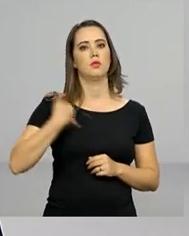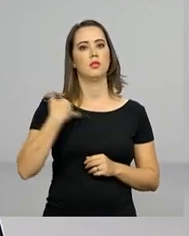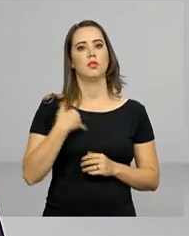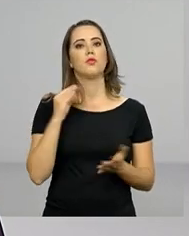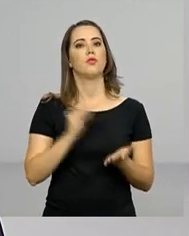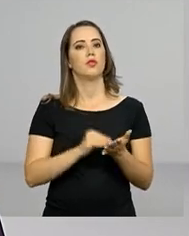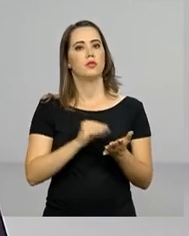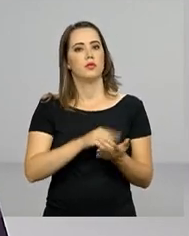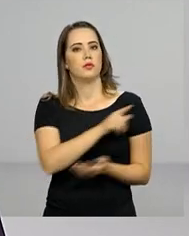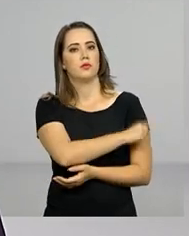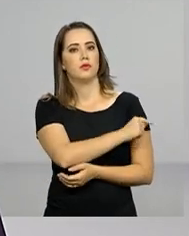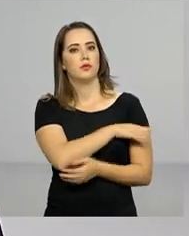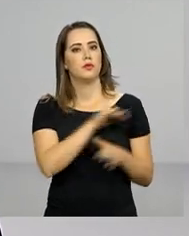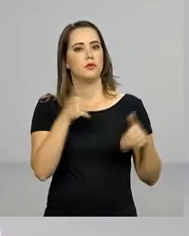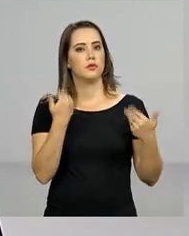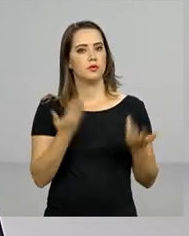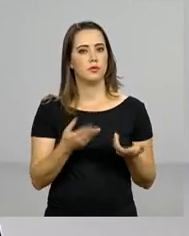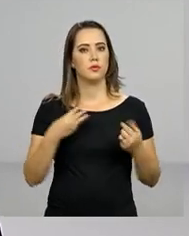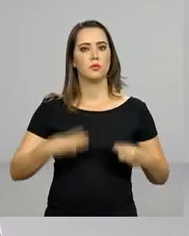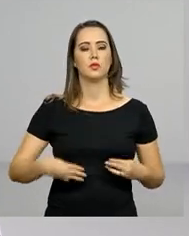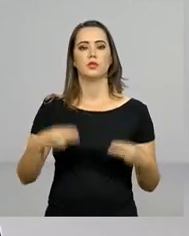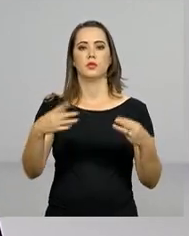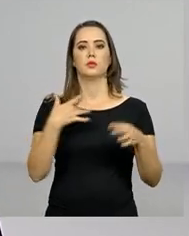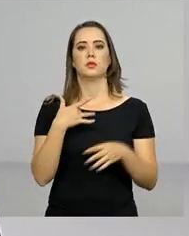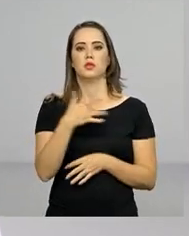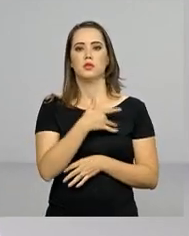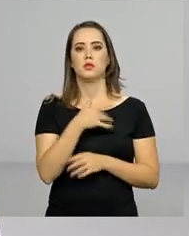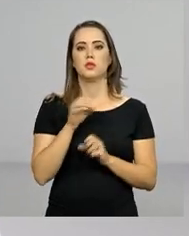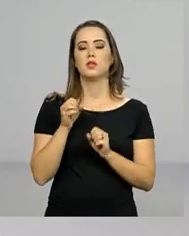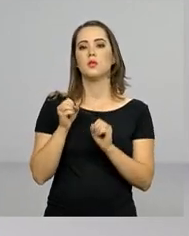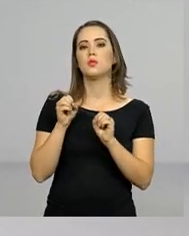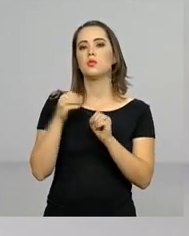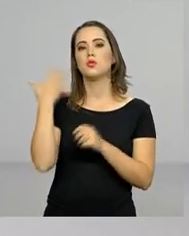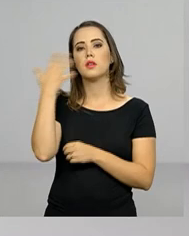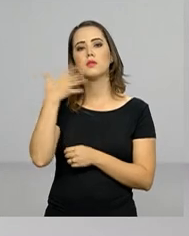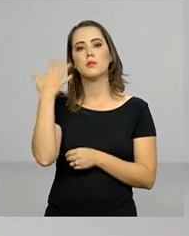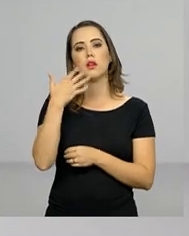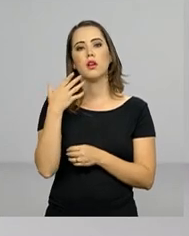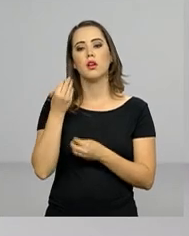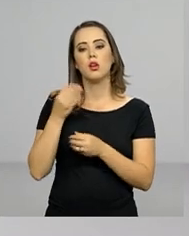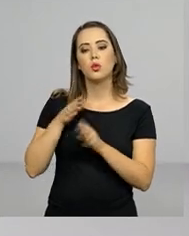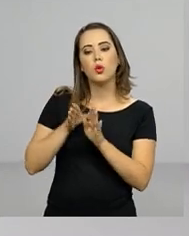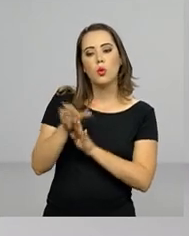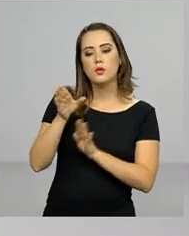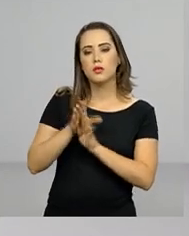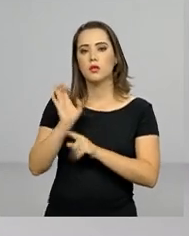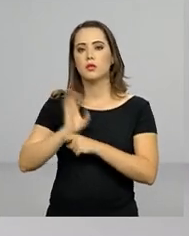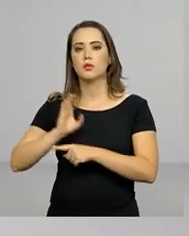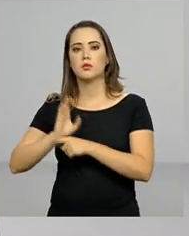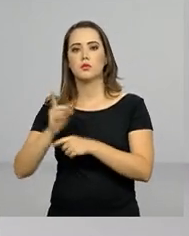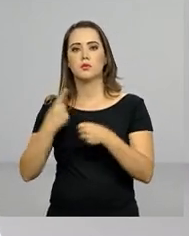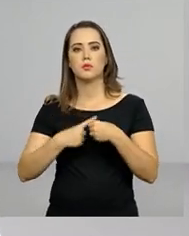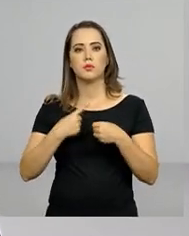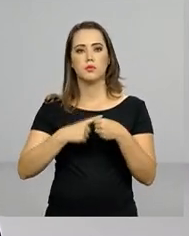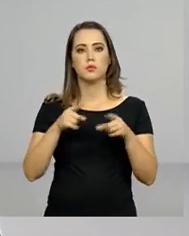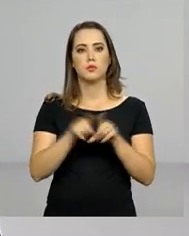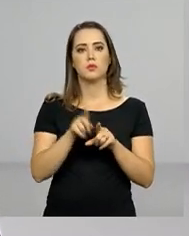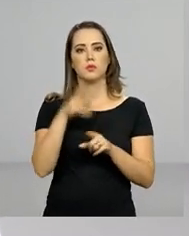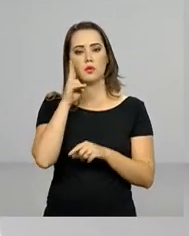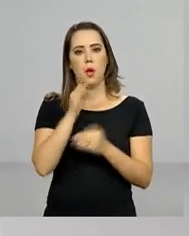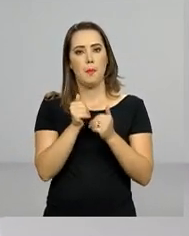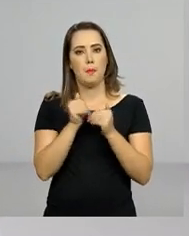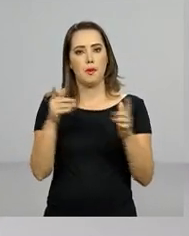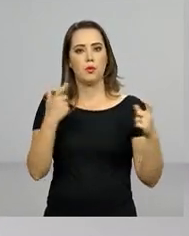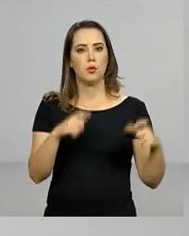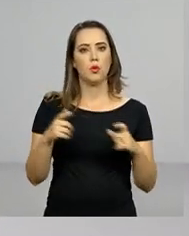foram vacinadas por isso o ministério da saúde está orientando estados e municípios que não atingiram a meta abrir os